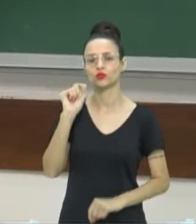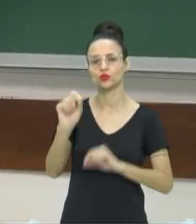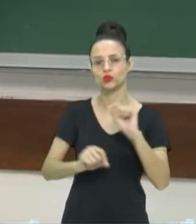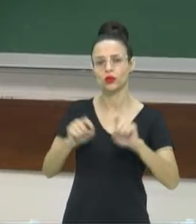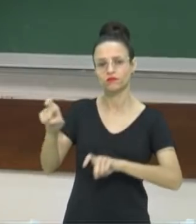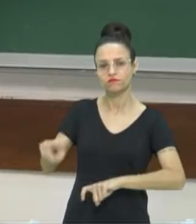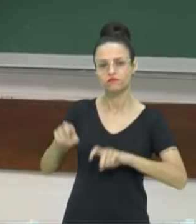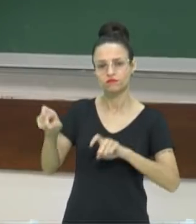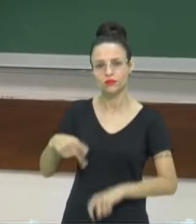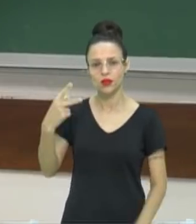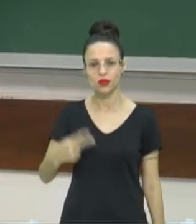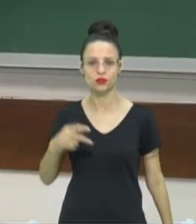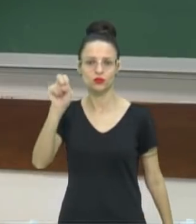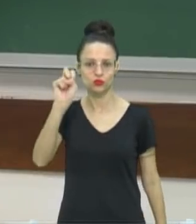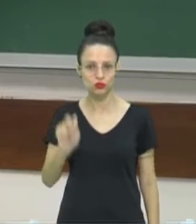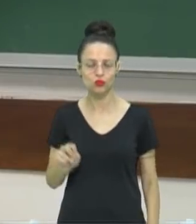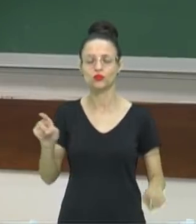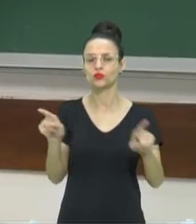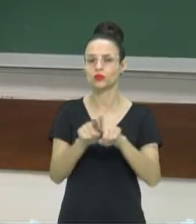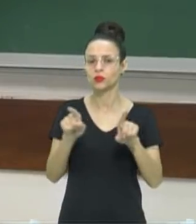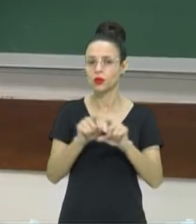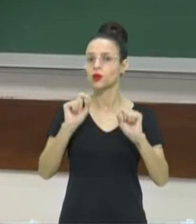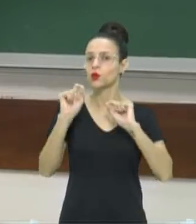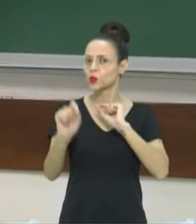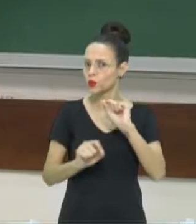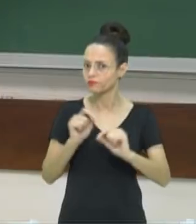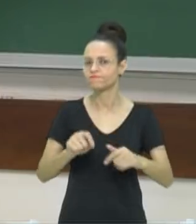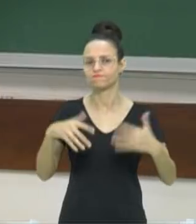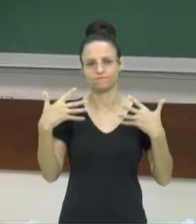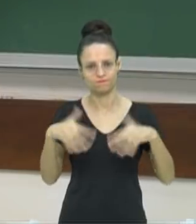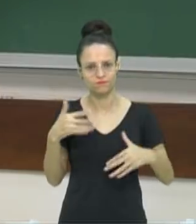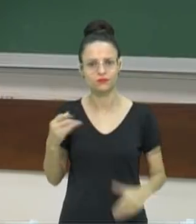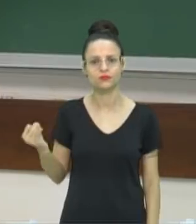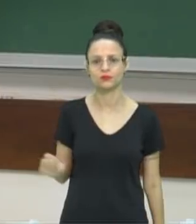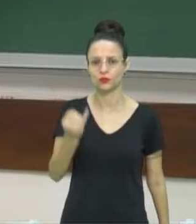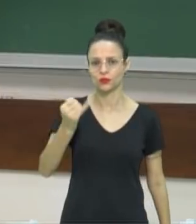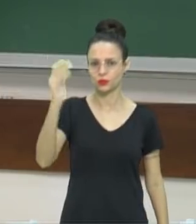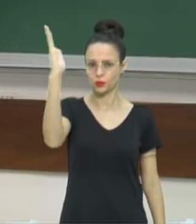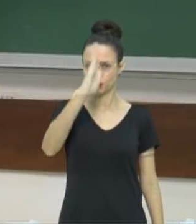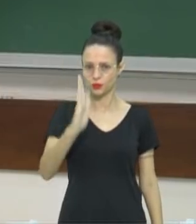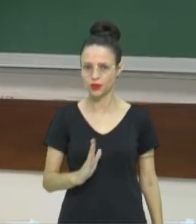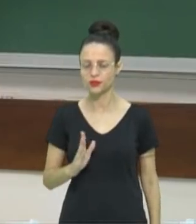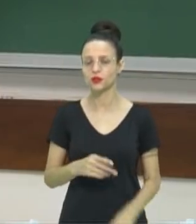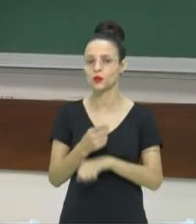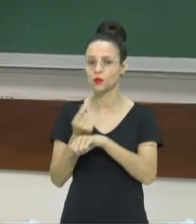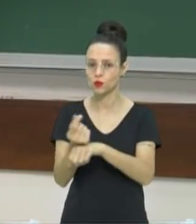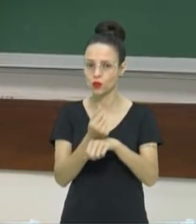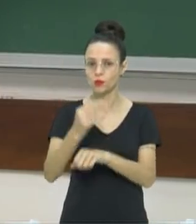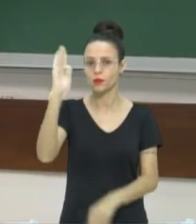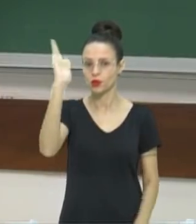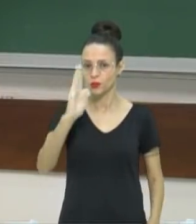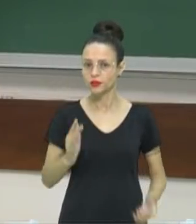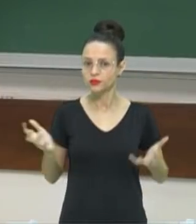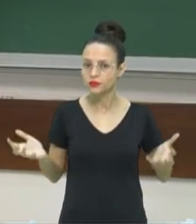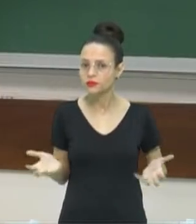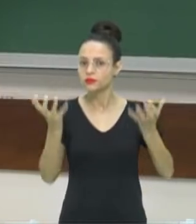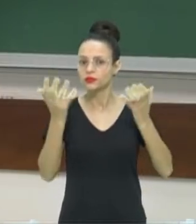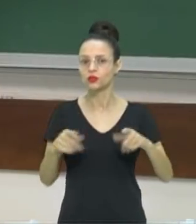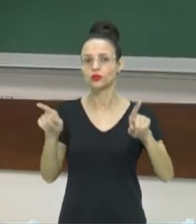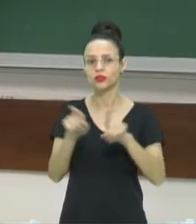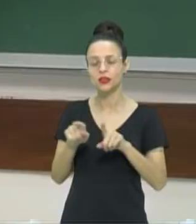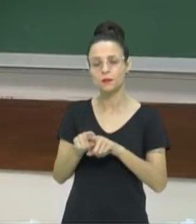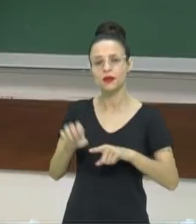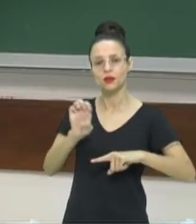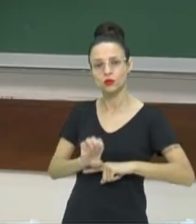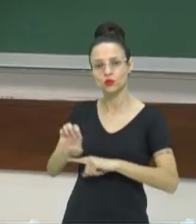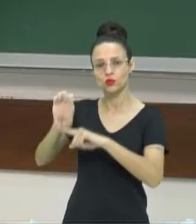na agricultura da região sul e o quanto ela é importante para o Brasil, para a economia do Brasil e para a economia dos